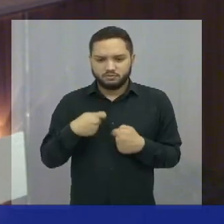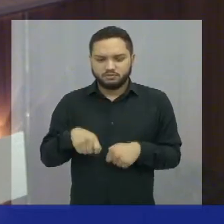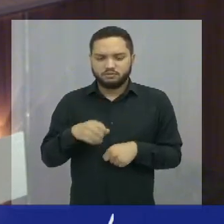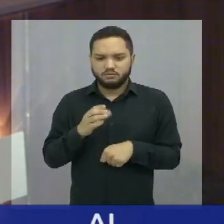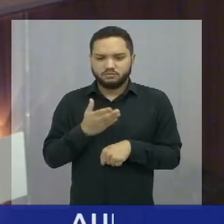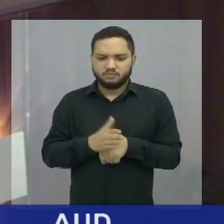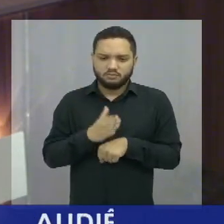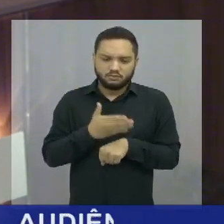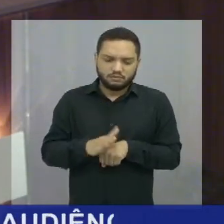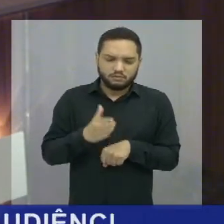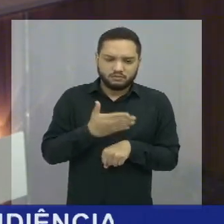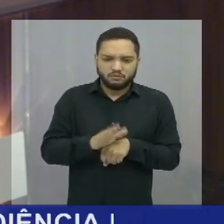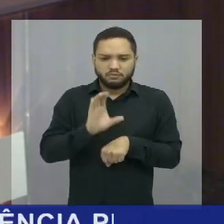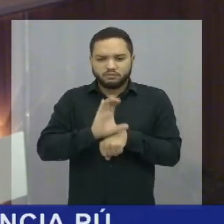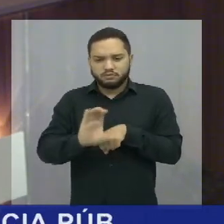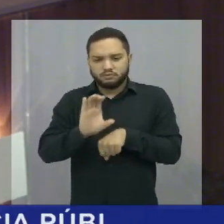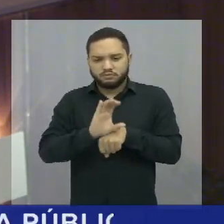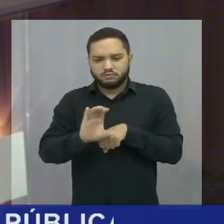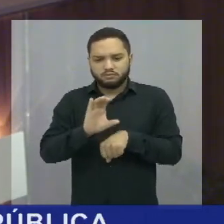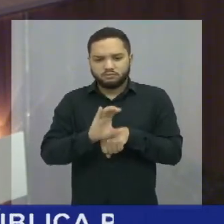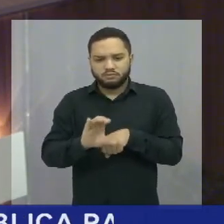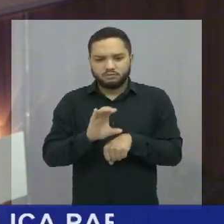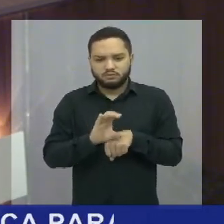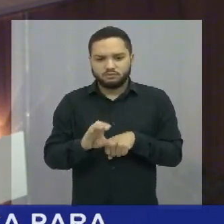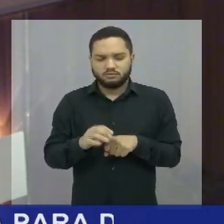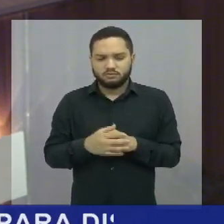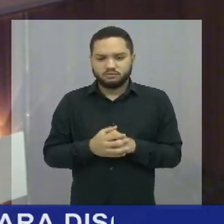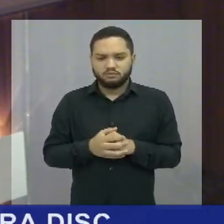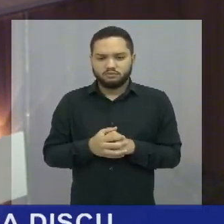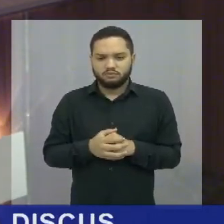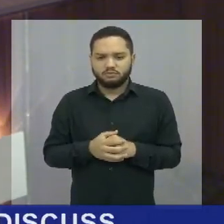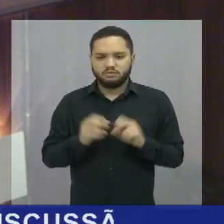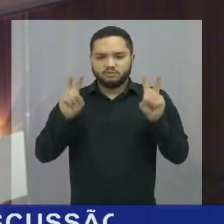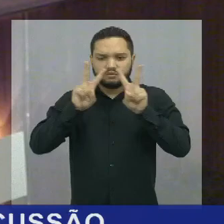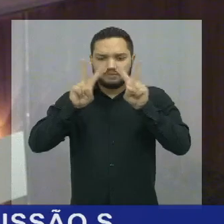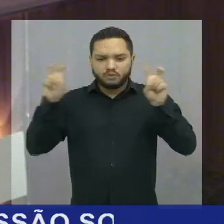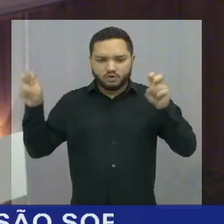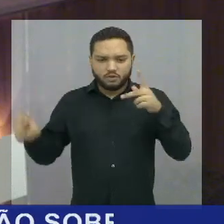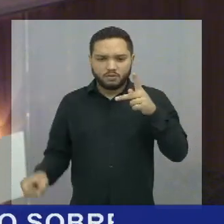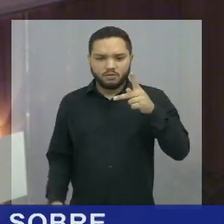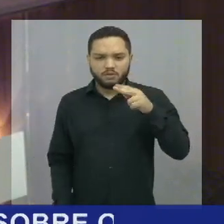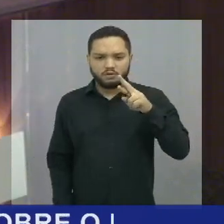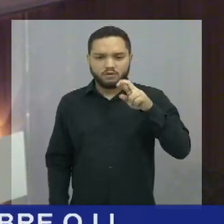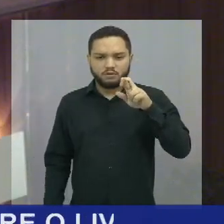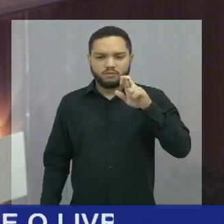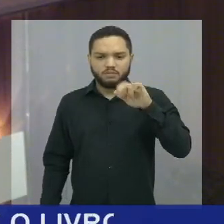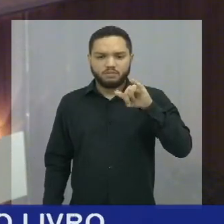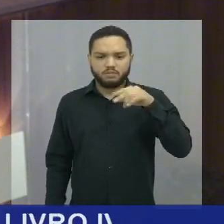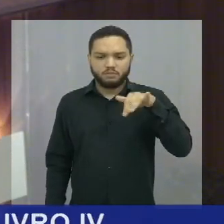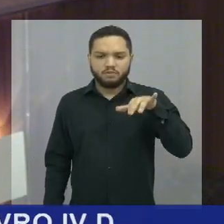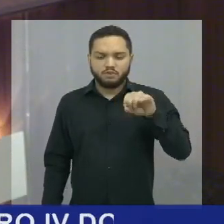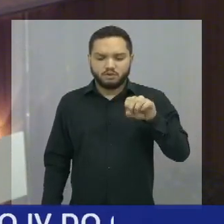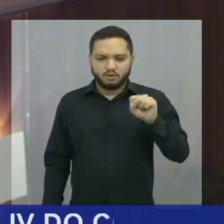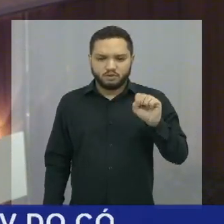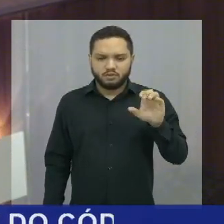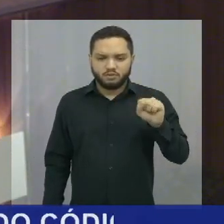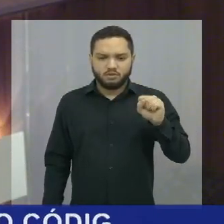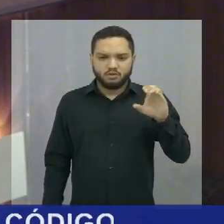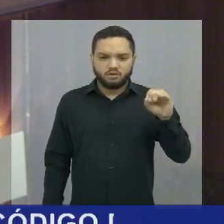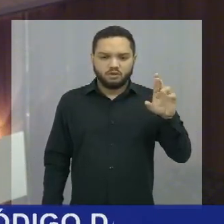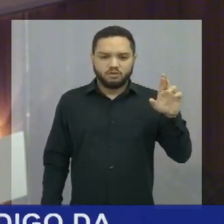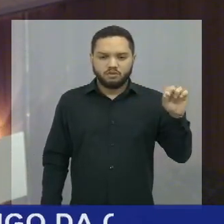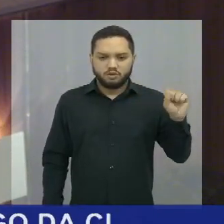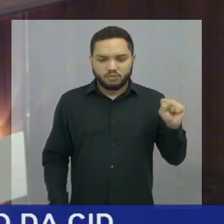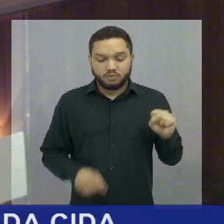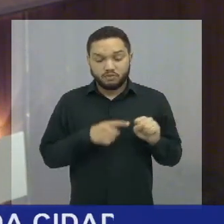dependendo de aluno, por primeiros socorros. Mas isso seria regulamentado por decreto. Até hoje não